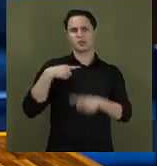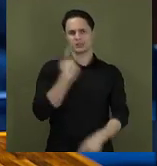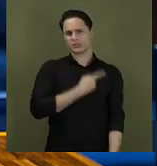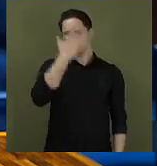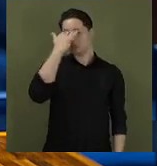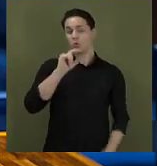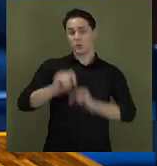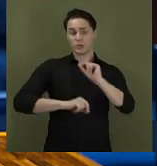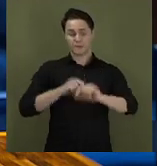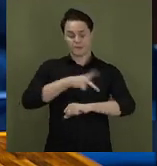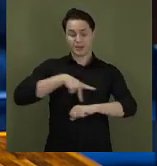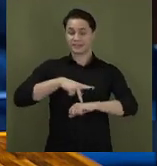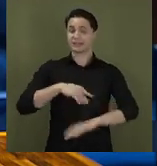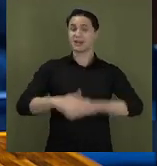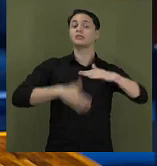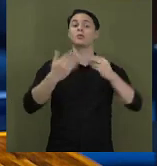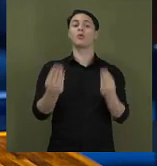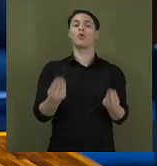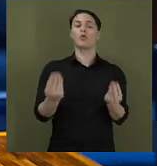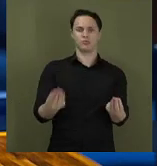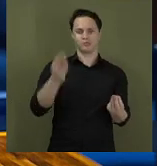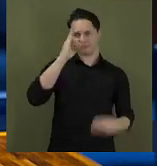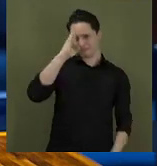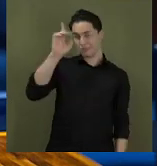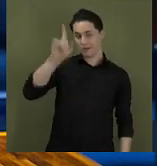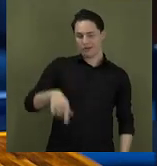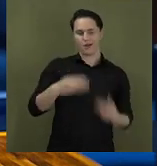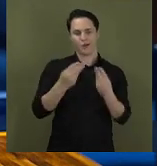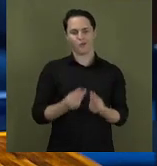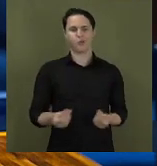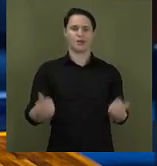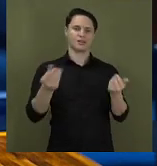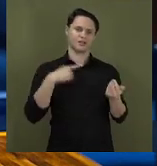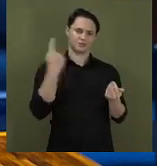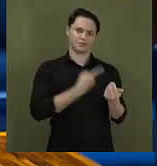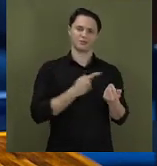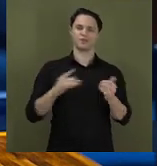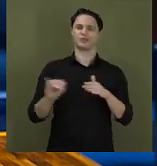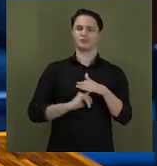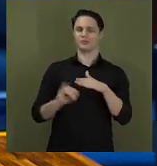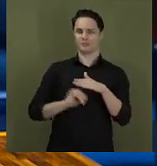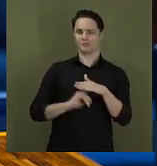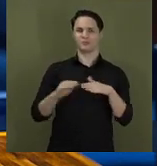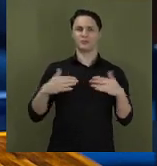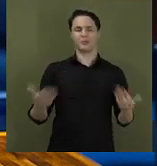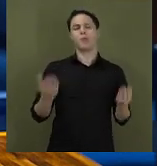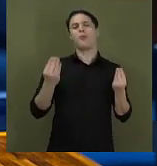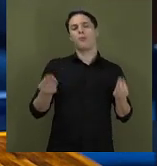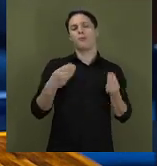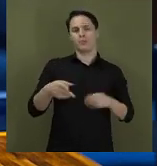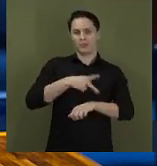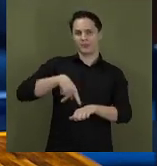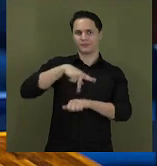um país próspero, acima de tudo, são a qualidade das nossas instituições. E não existe um